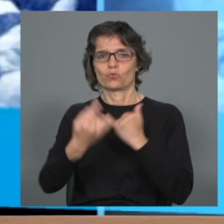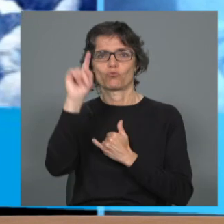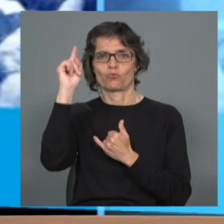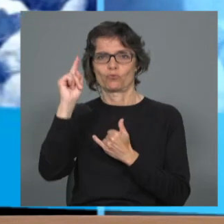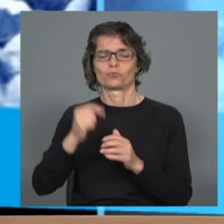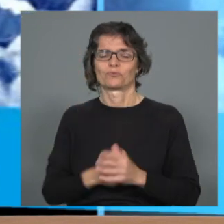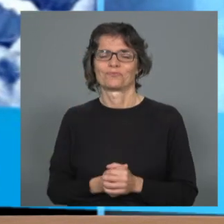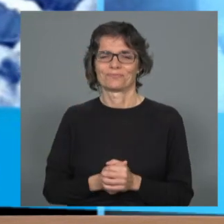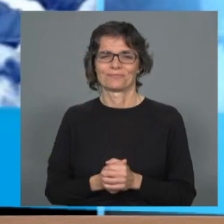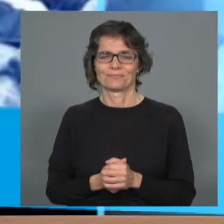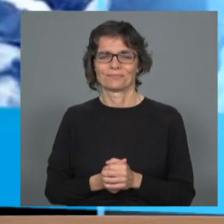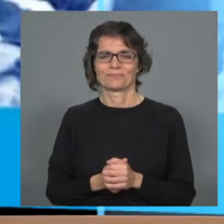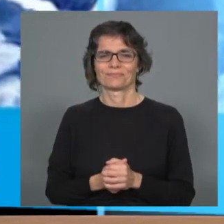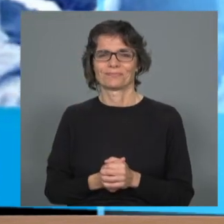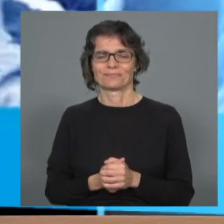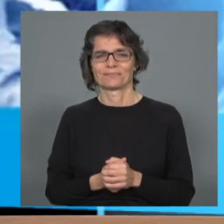esse papel.